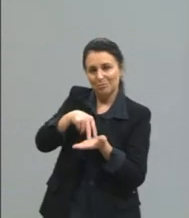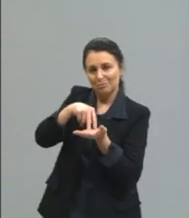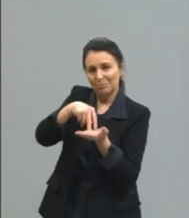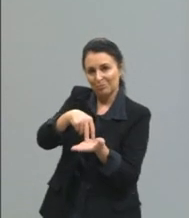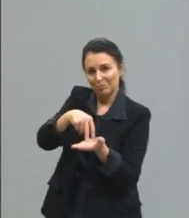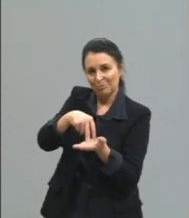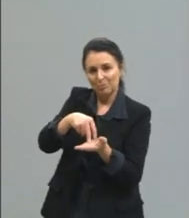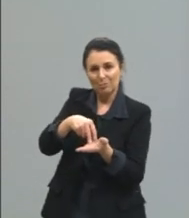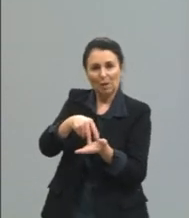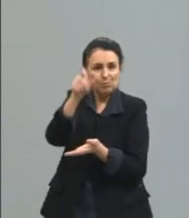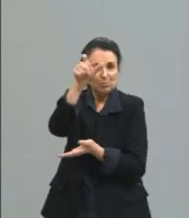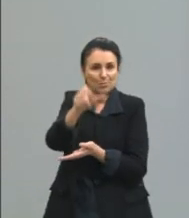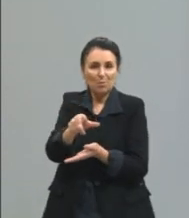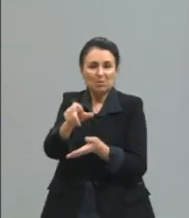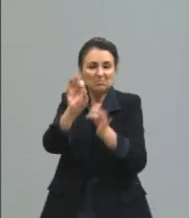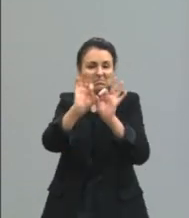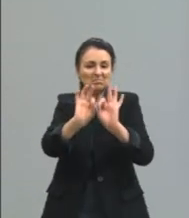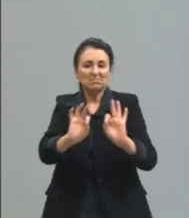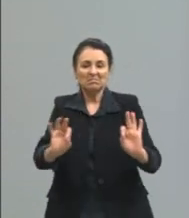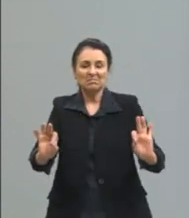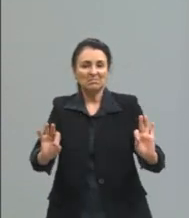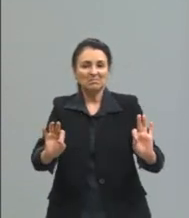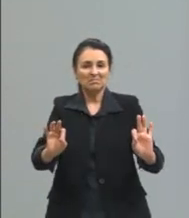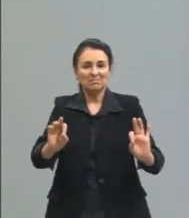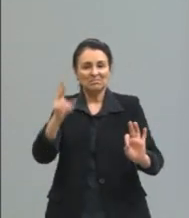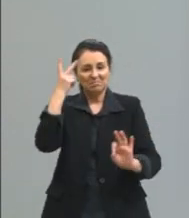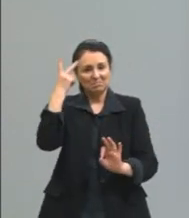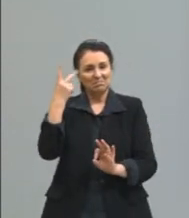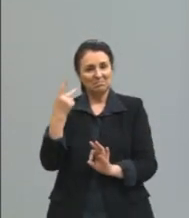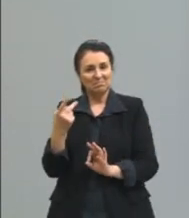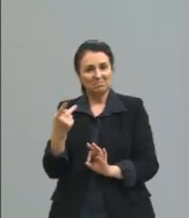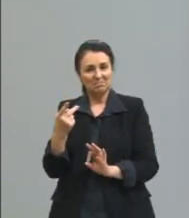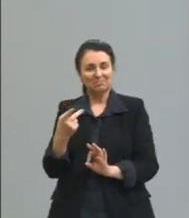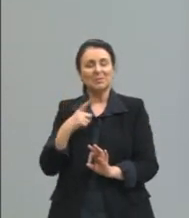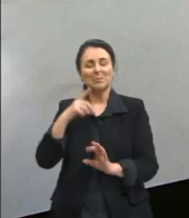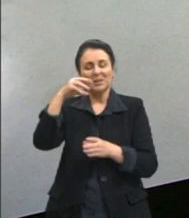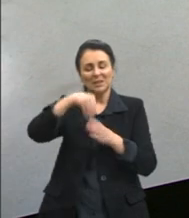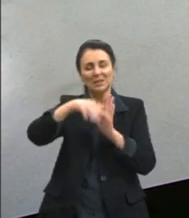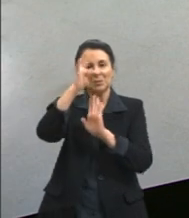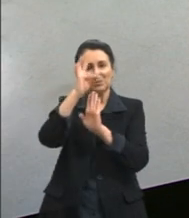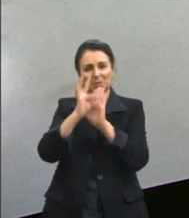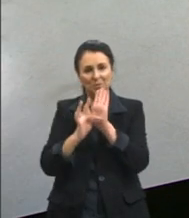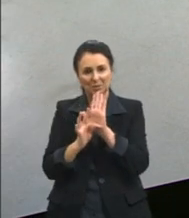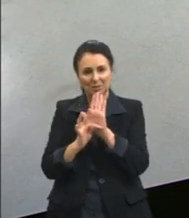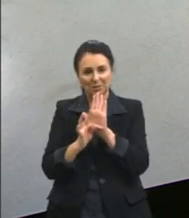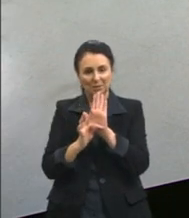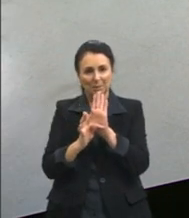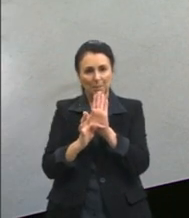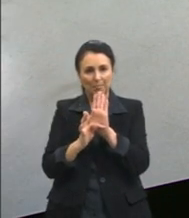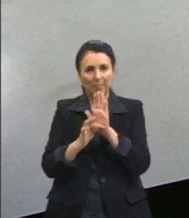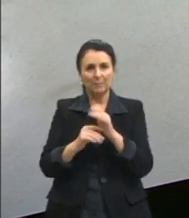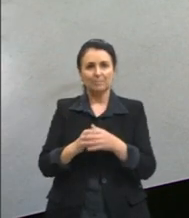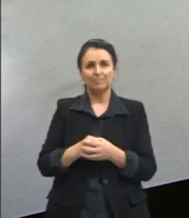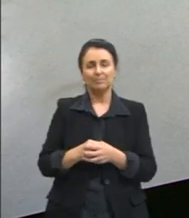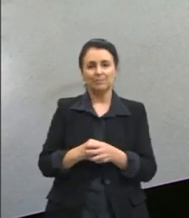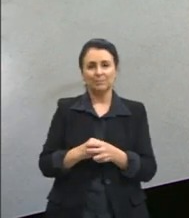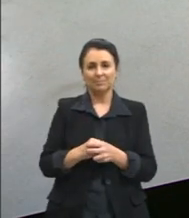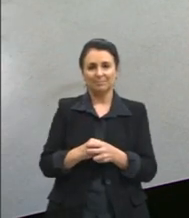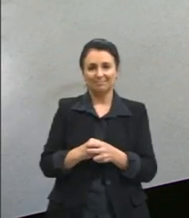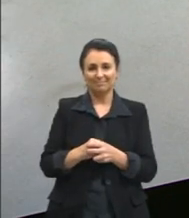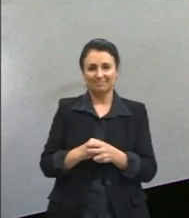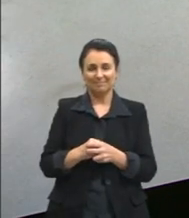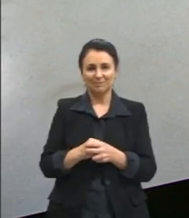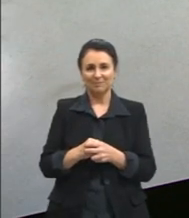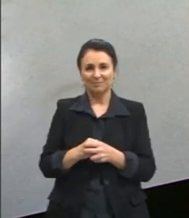dos populares, como fica bem explícito ali no texto. Será que a gente tem um minuto, professor? Será que a gente consegue só deixar o pessoal